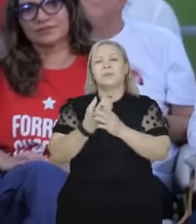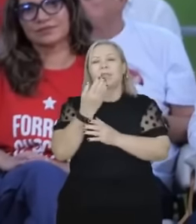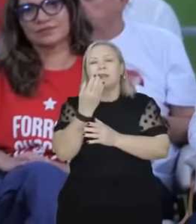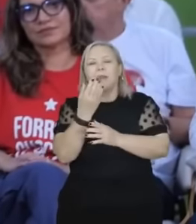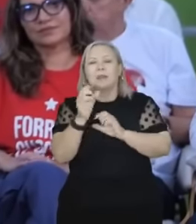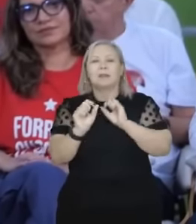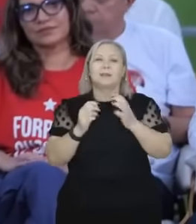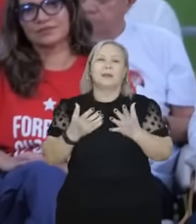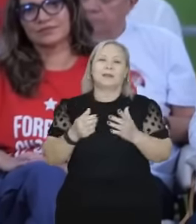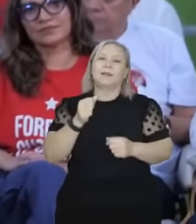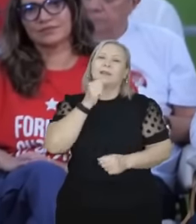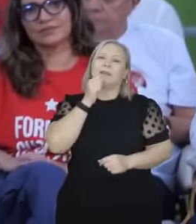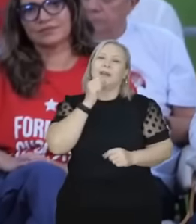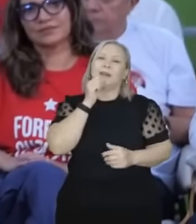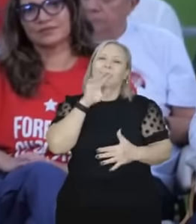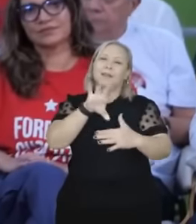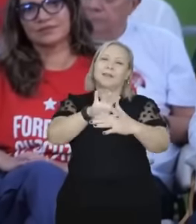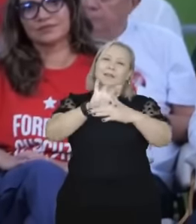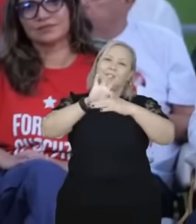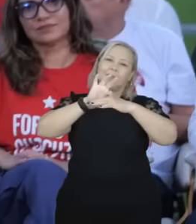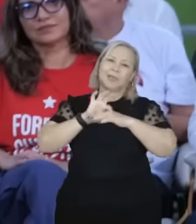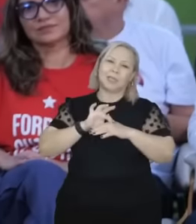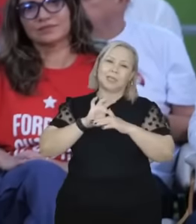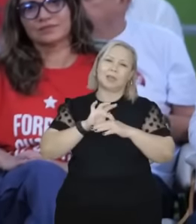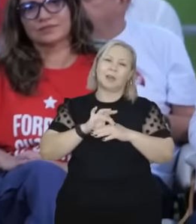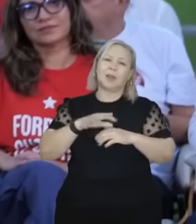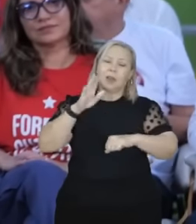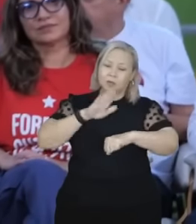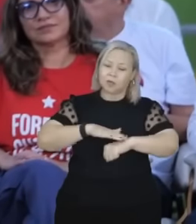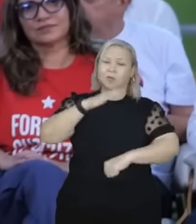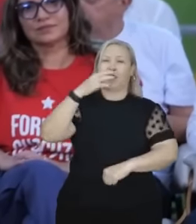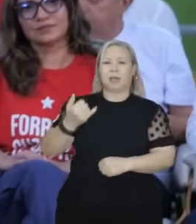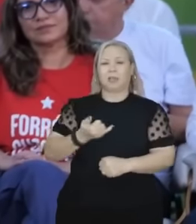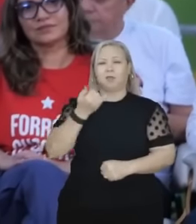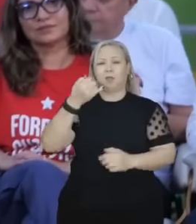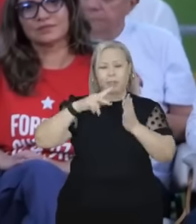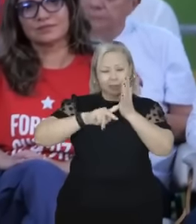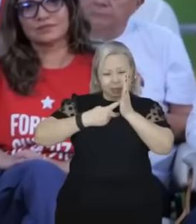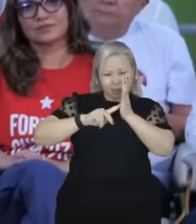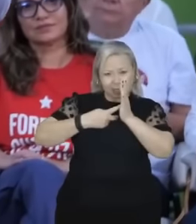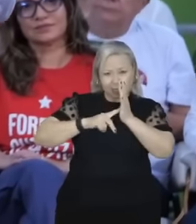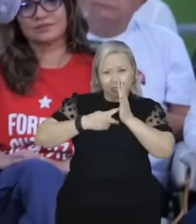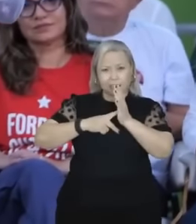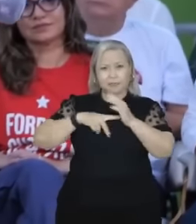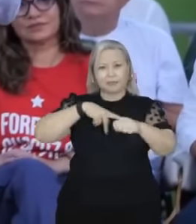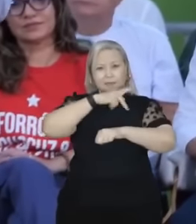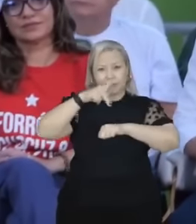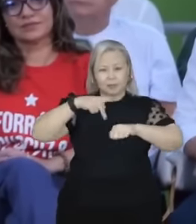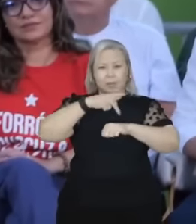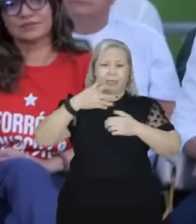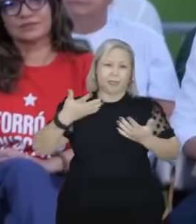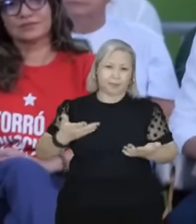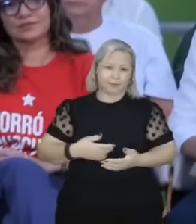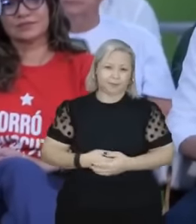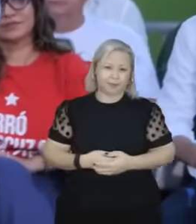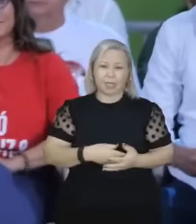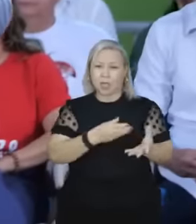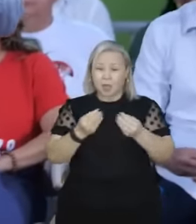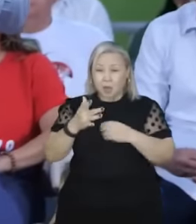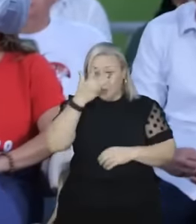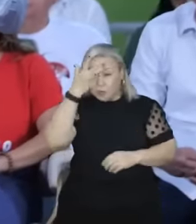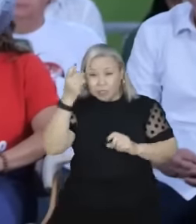por parte dos mais importantes sindicalistas desse país. Muita gente não acreditava